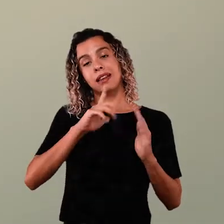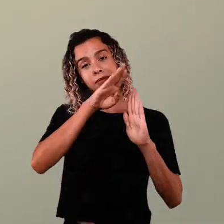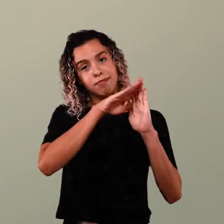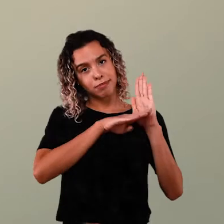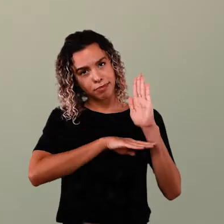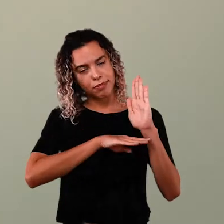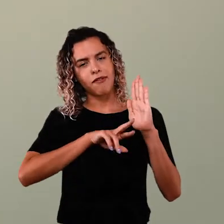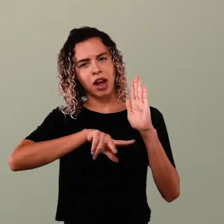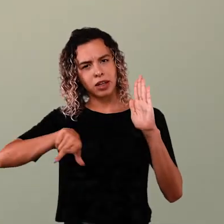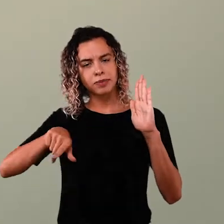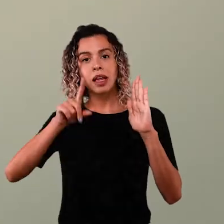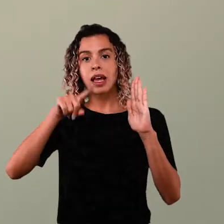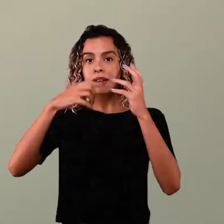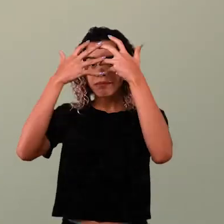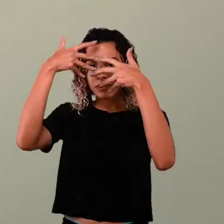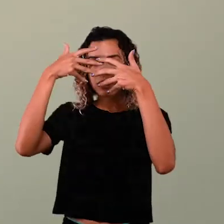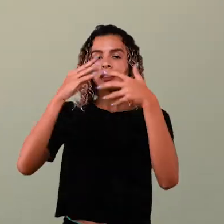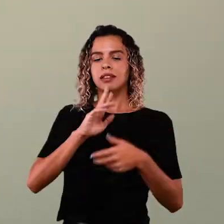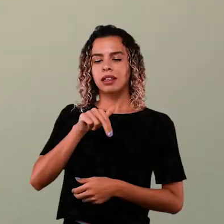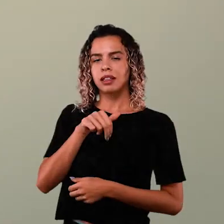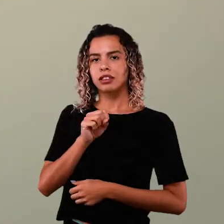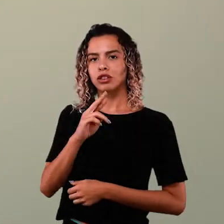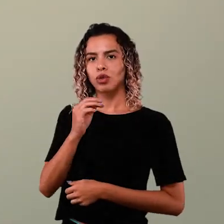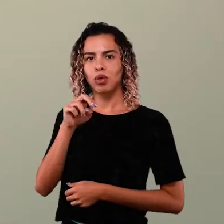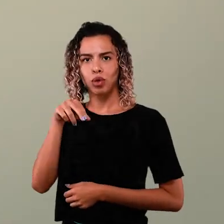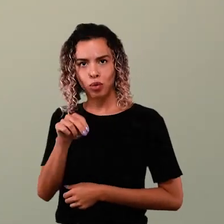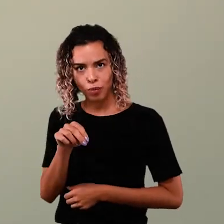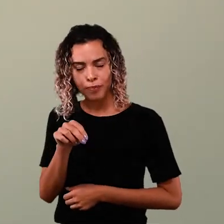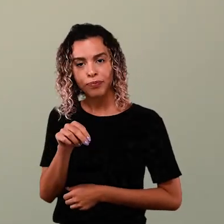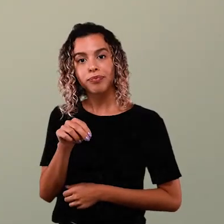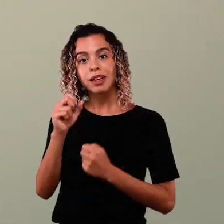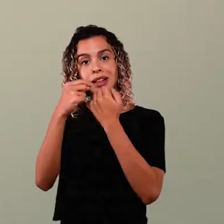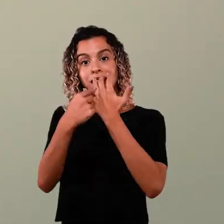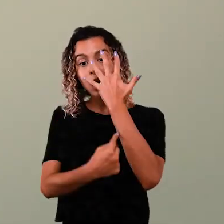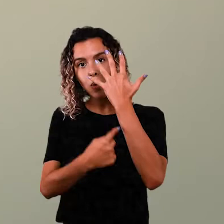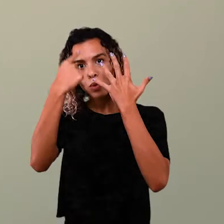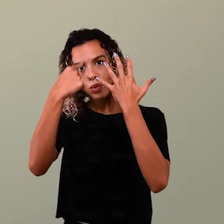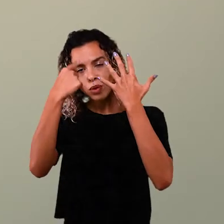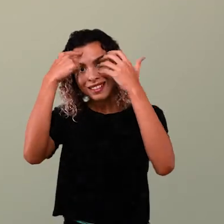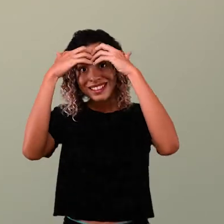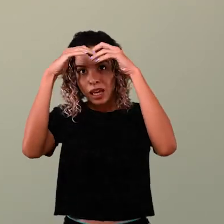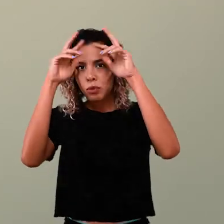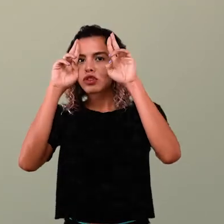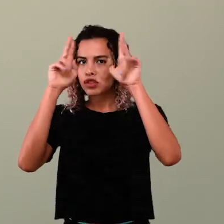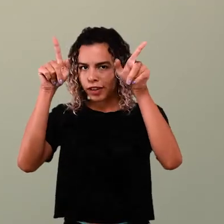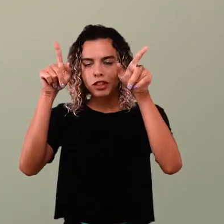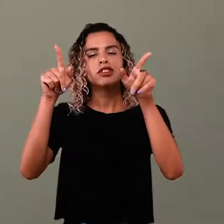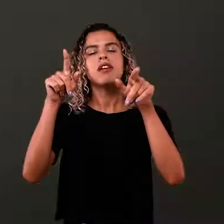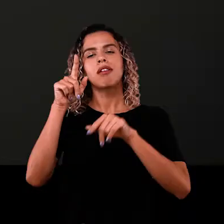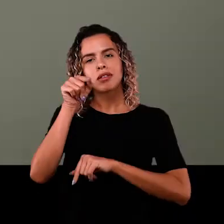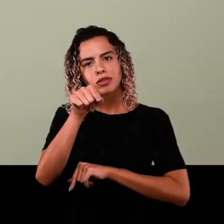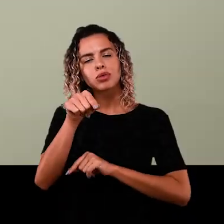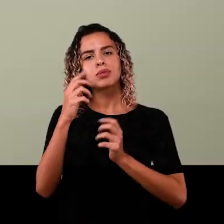Os manuais colocam ali, é um transtorno neurobiológico, ou seja, ela altera a estrutura neural do indivíduo, cérebro